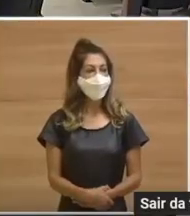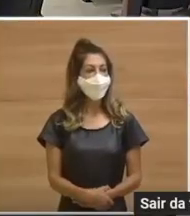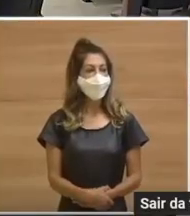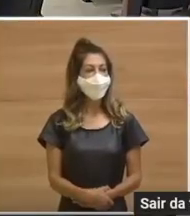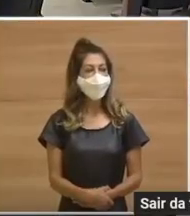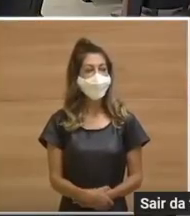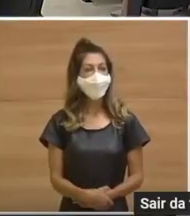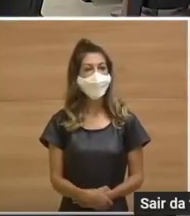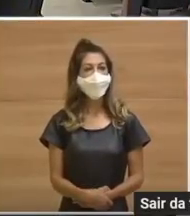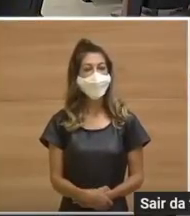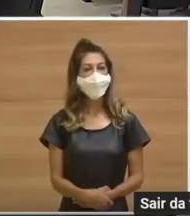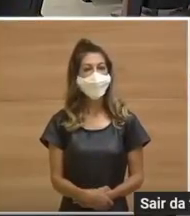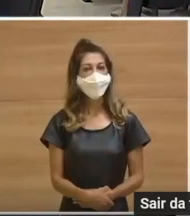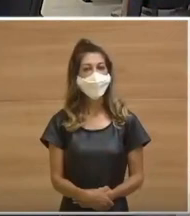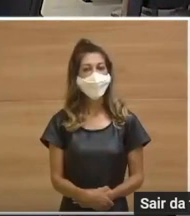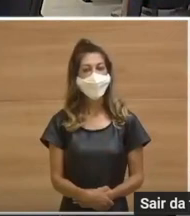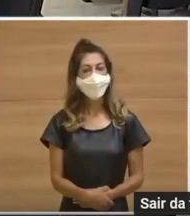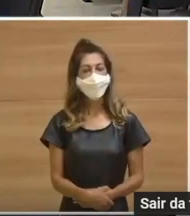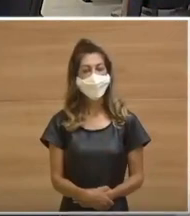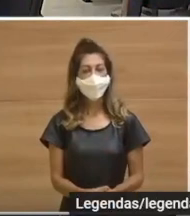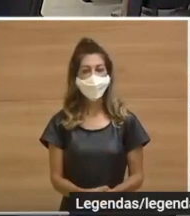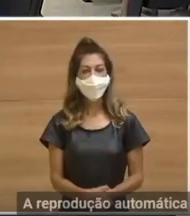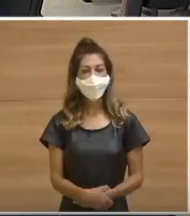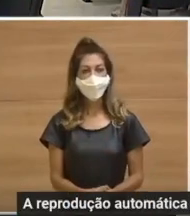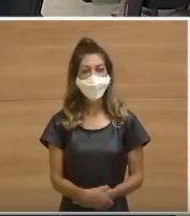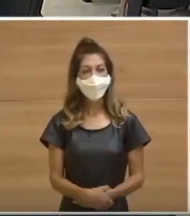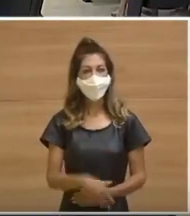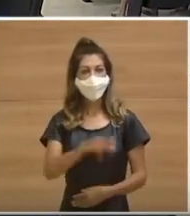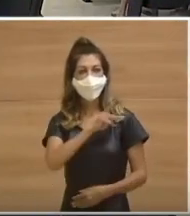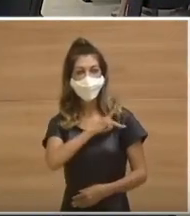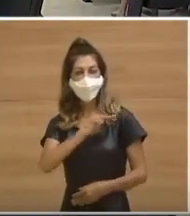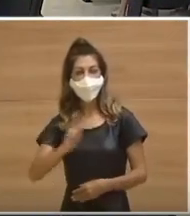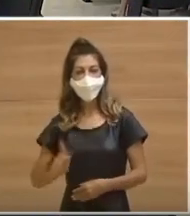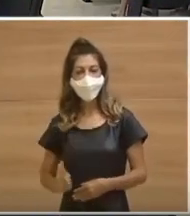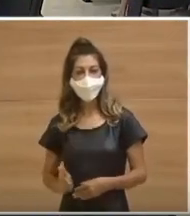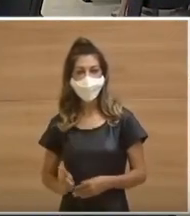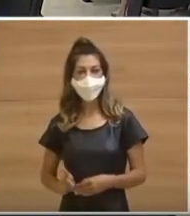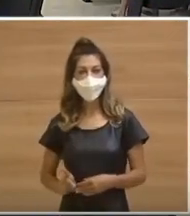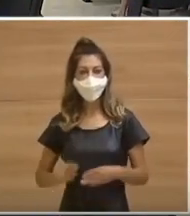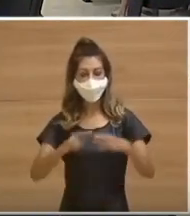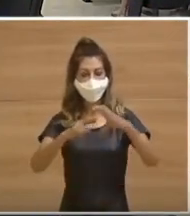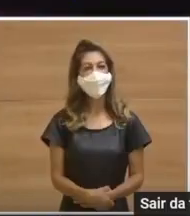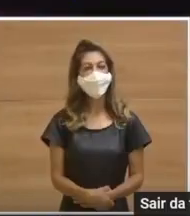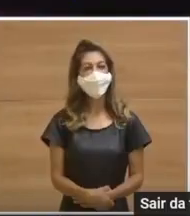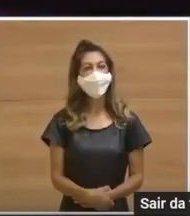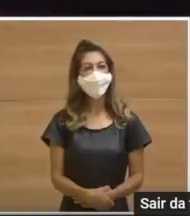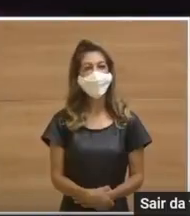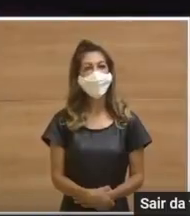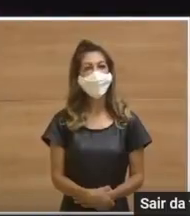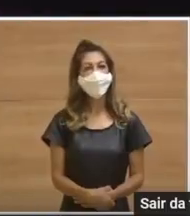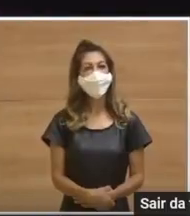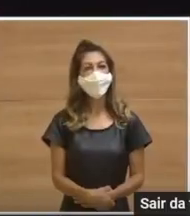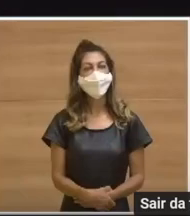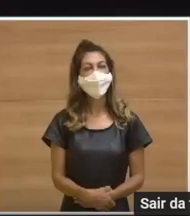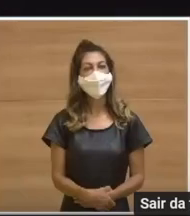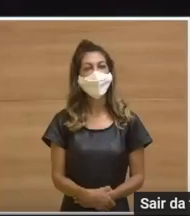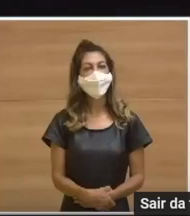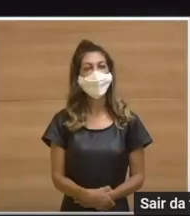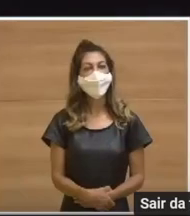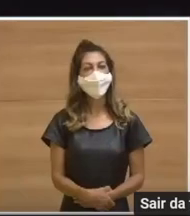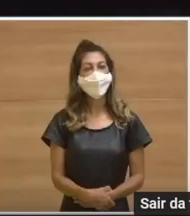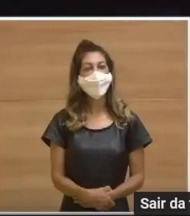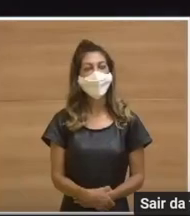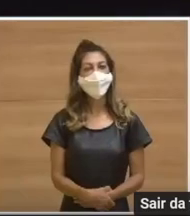sido realizada em março, mês da mulher, mas em função da pandemia não foi possível. O prêmio foi criado na